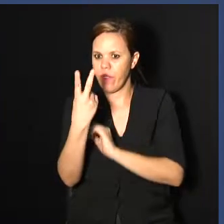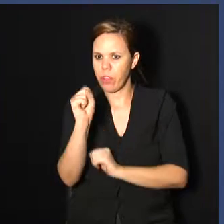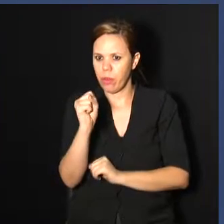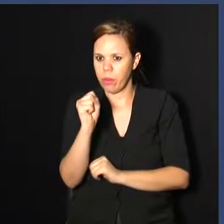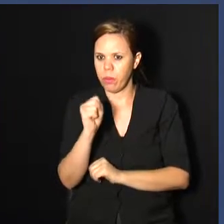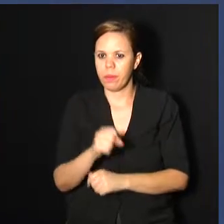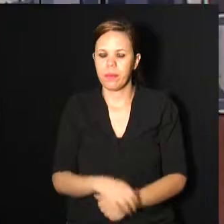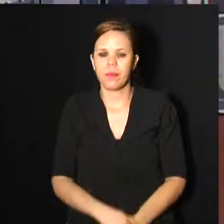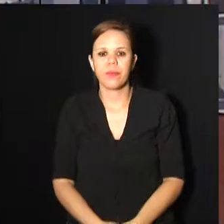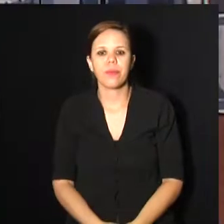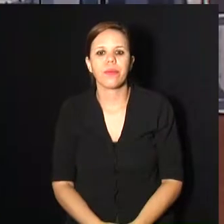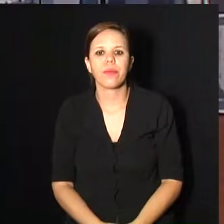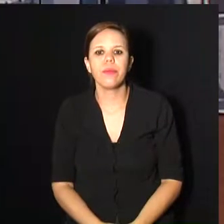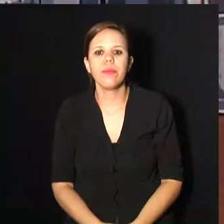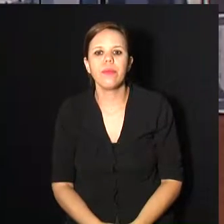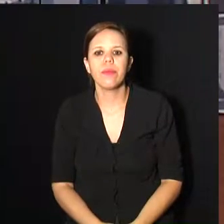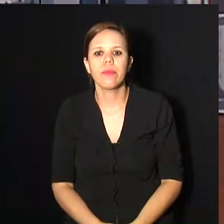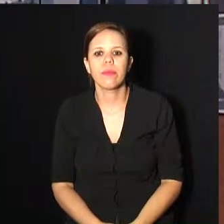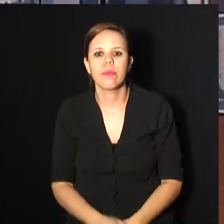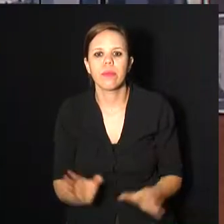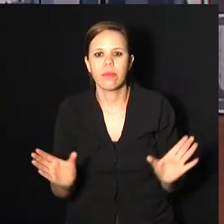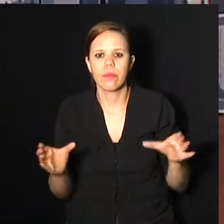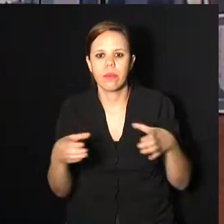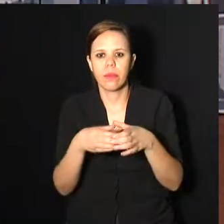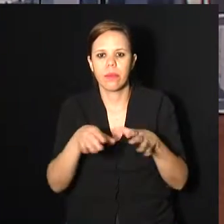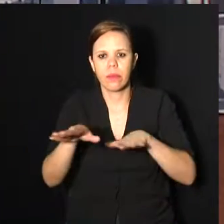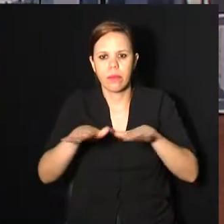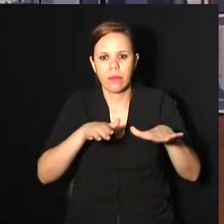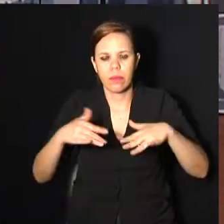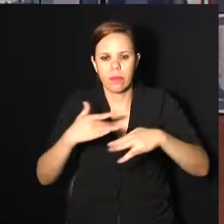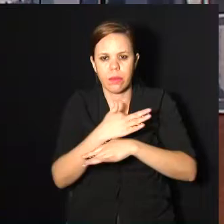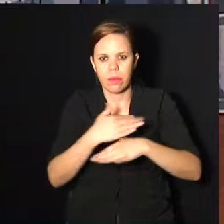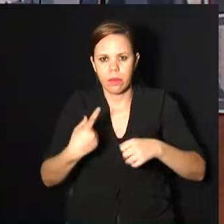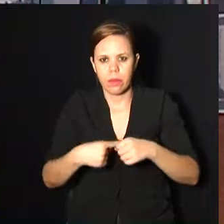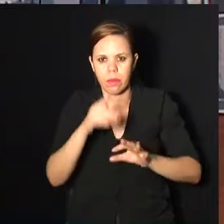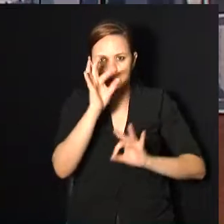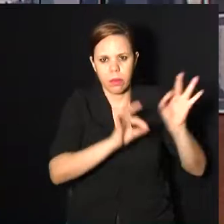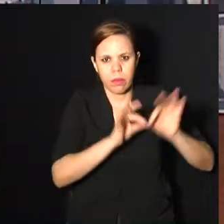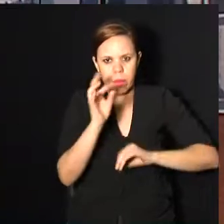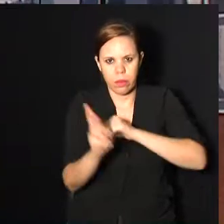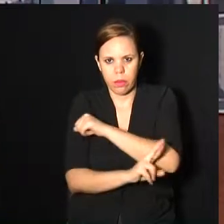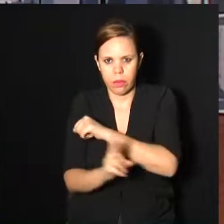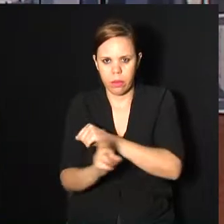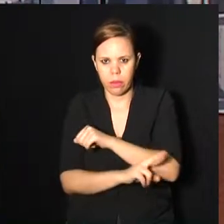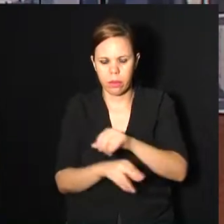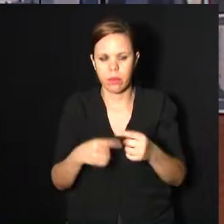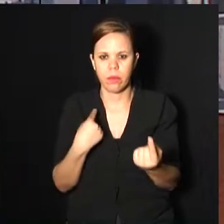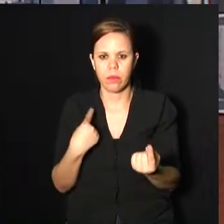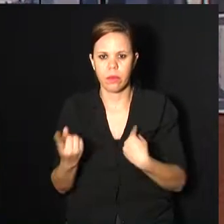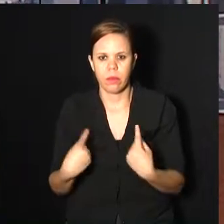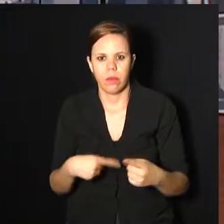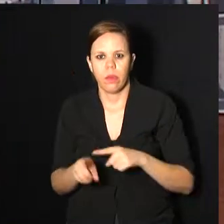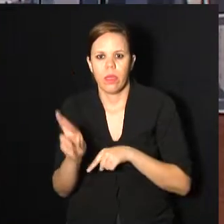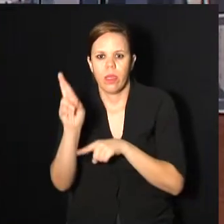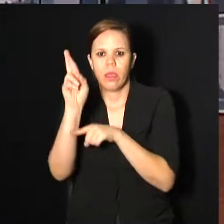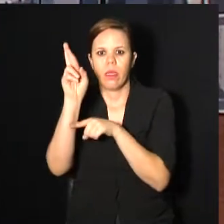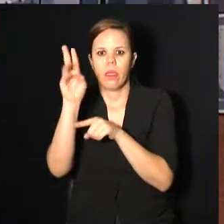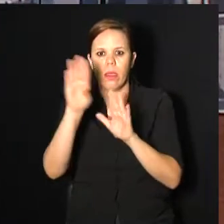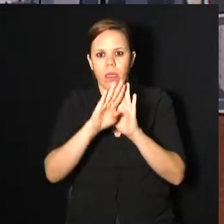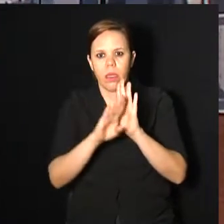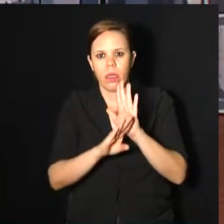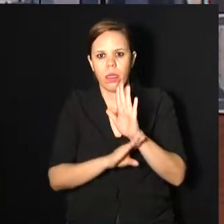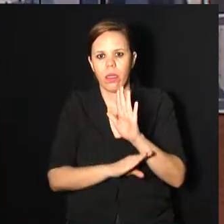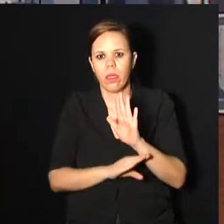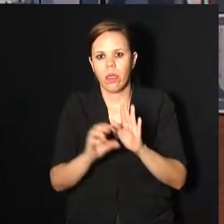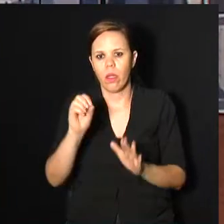28. A Comissão de Mobilidade Urbana e Planejamento Viário trouxe representantes do programa